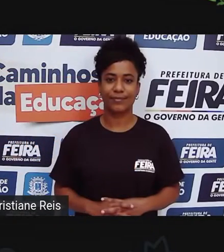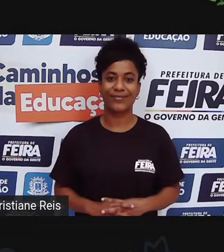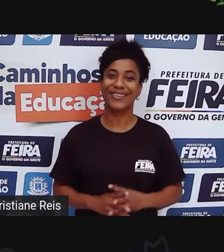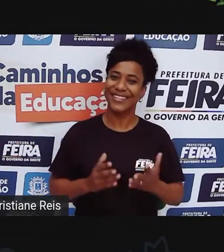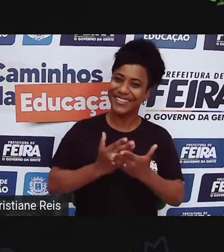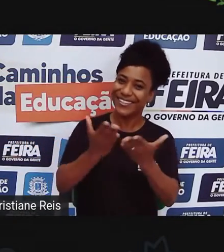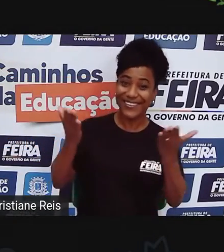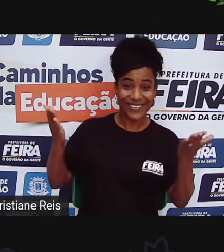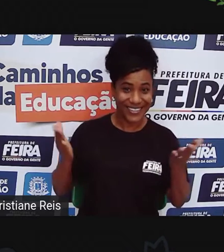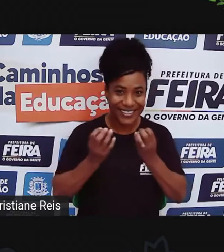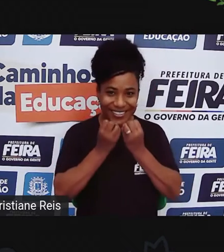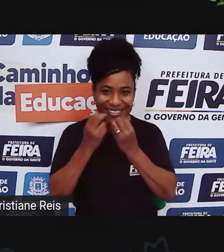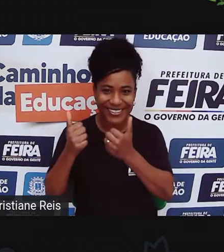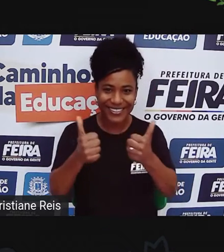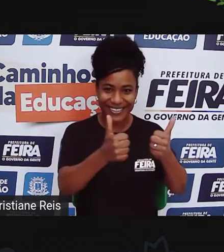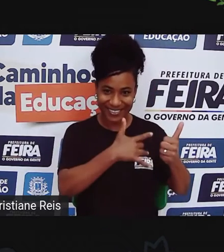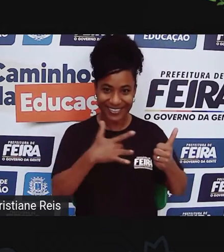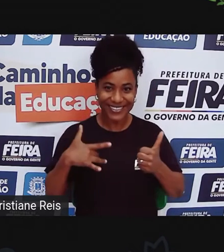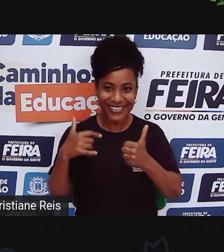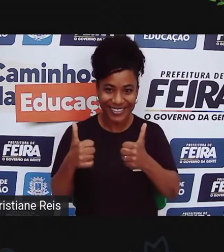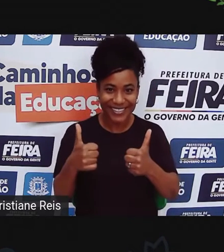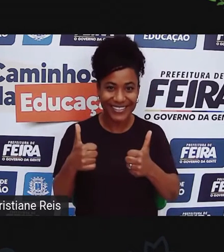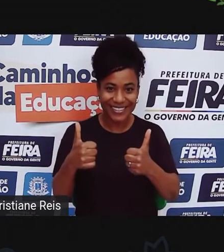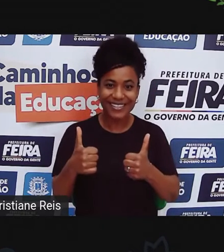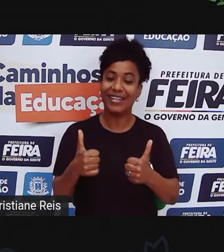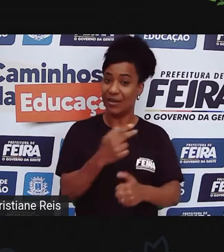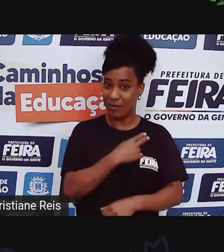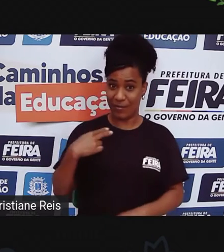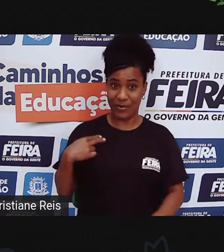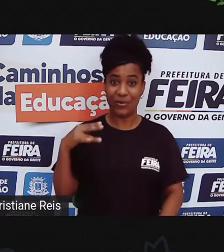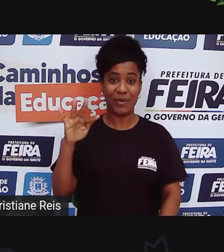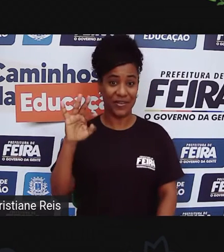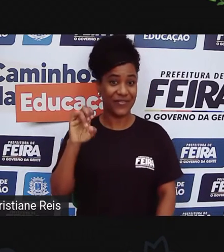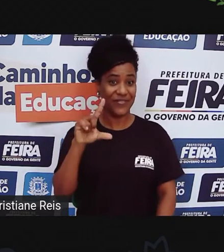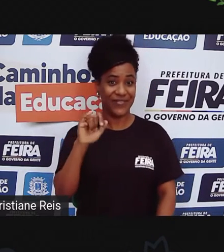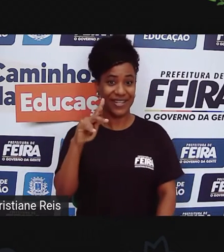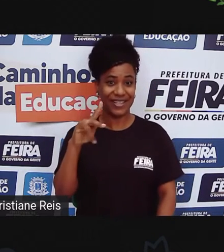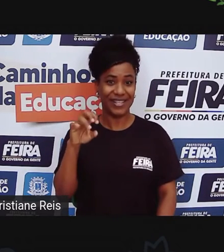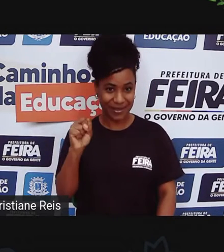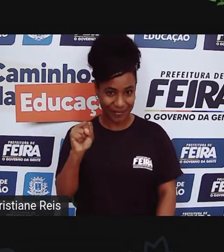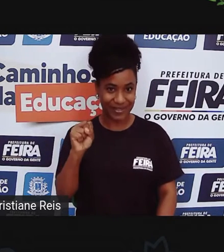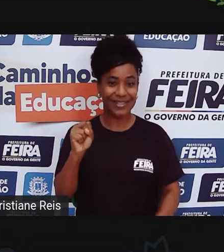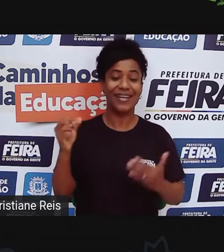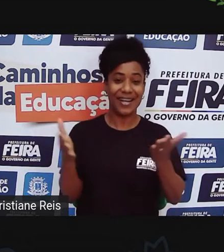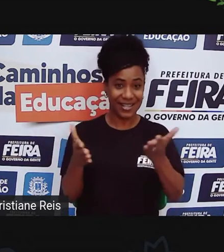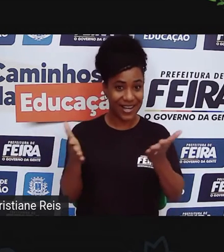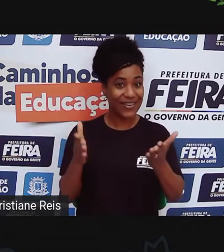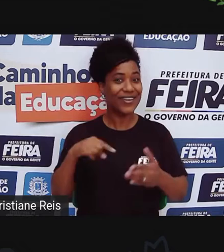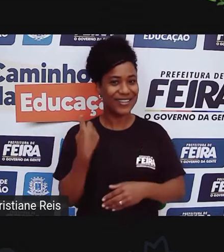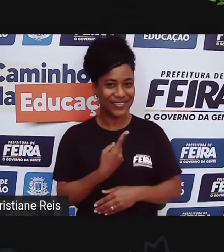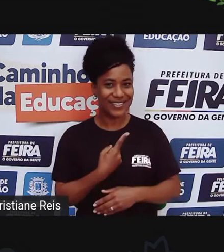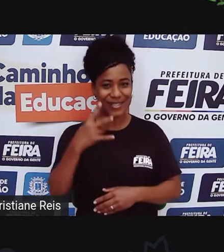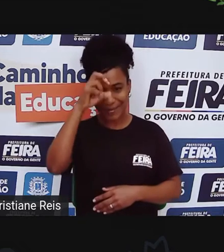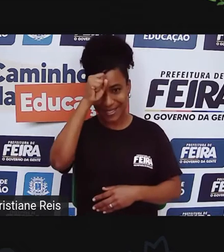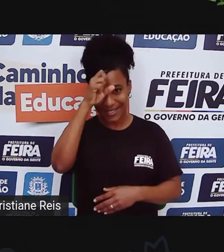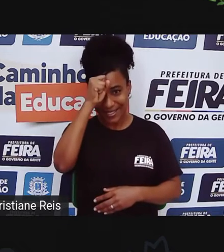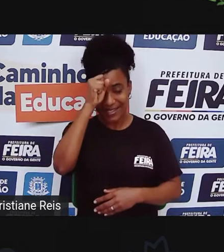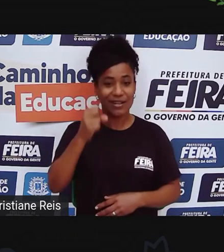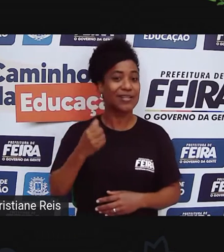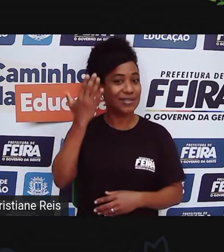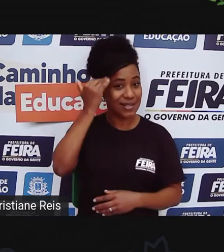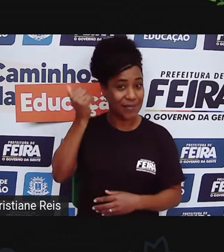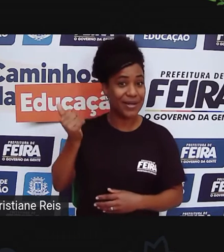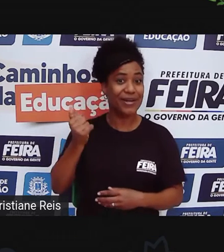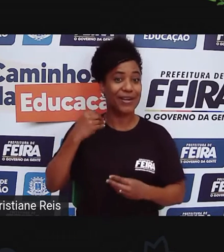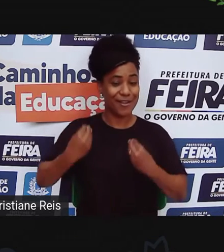Olá pessoal, tudo bem? Meu nome é Felipe Passos, estamos começando aqui mais um momento Saberes e Viveres. Eu